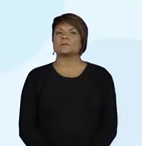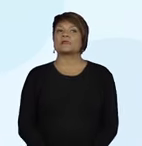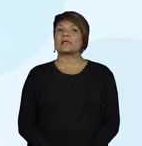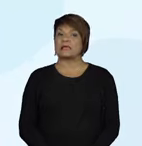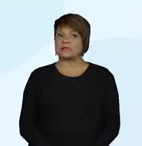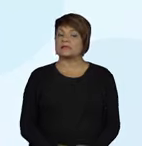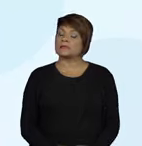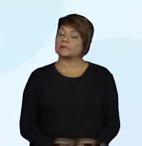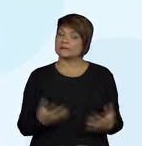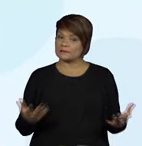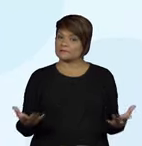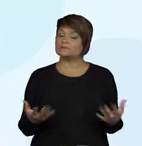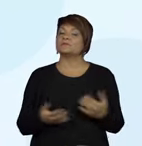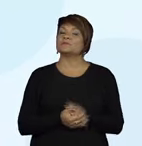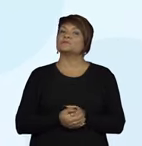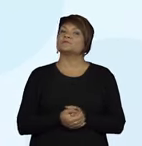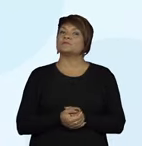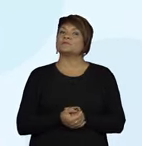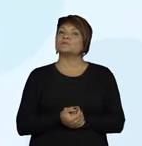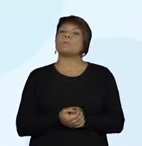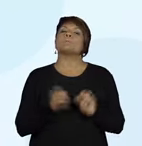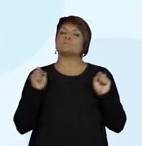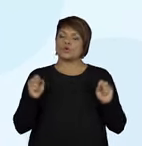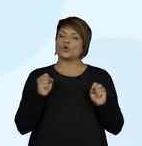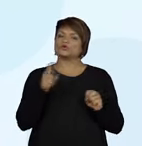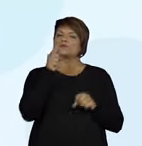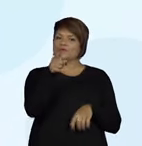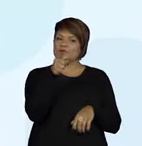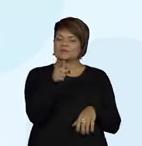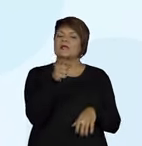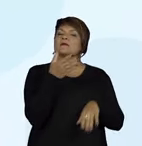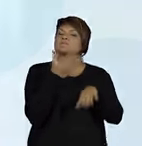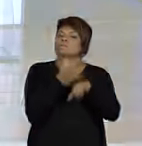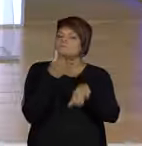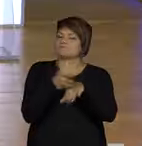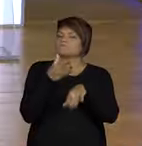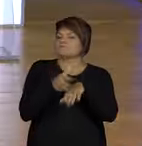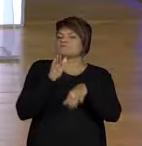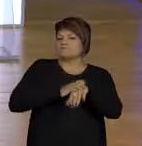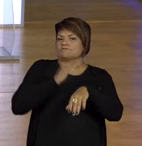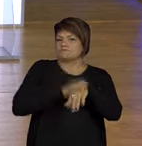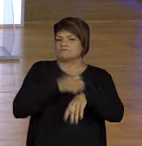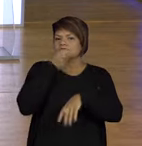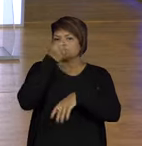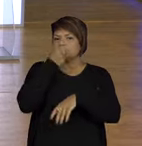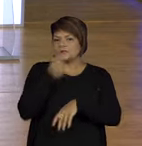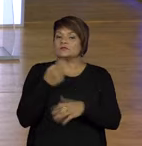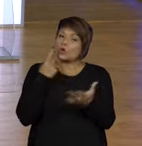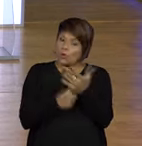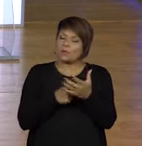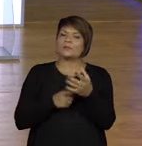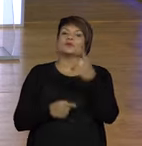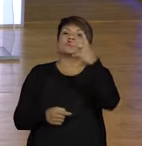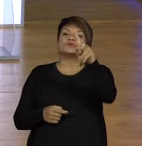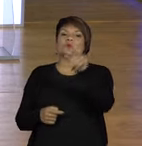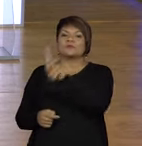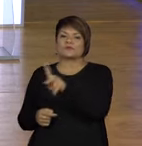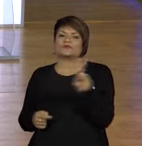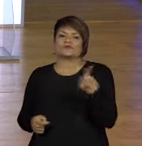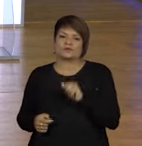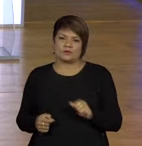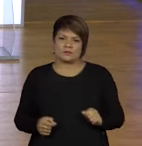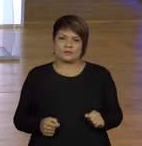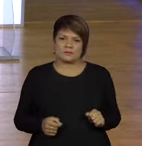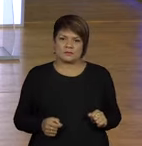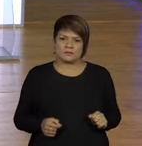E aí vocês podem fazer uma entrevista aí com o pessoal da sua casa. Combina aí com a sua pro de fazer uma